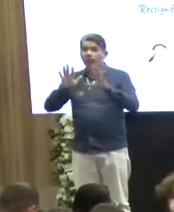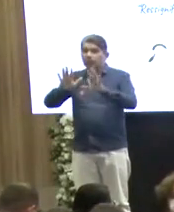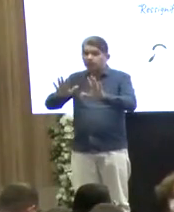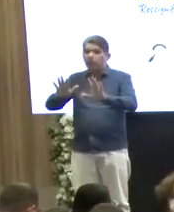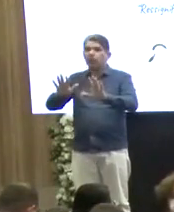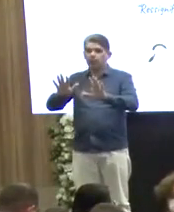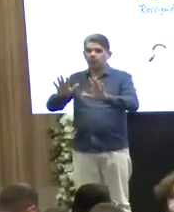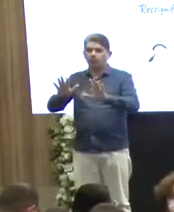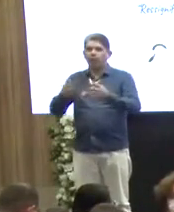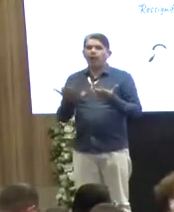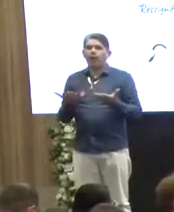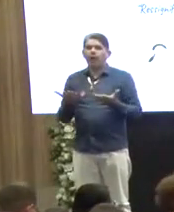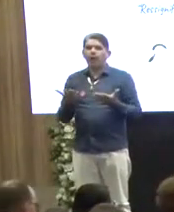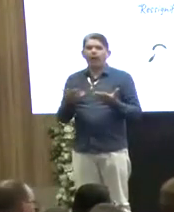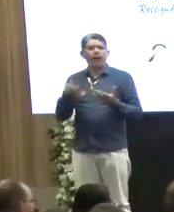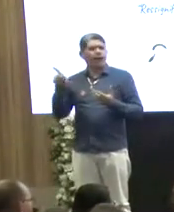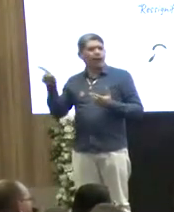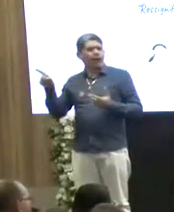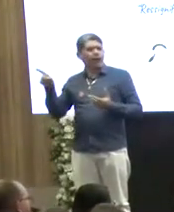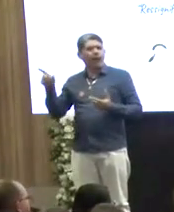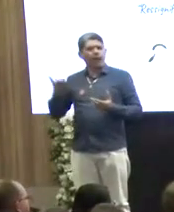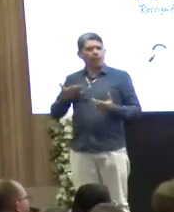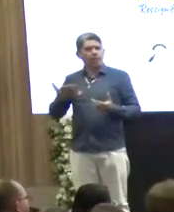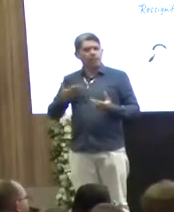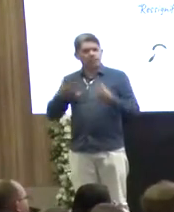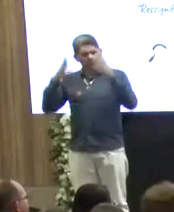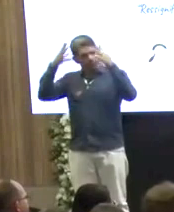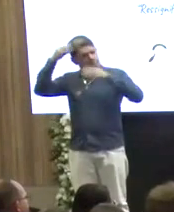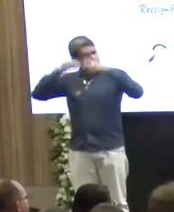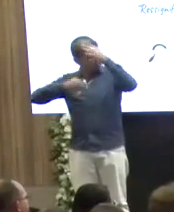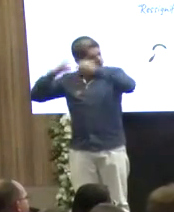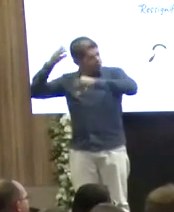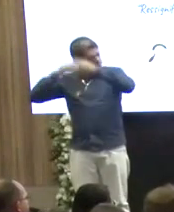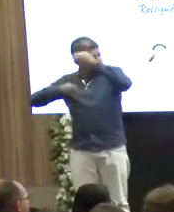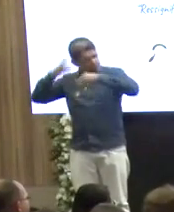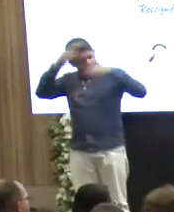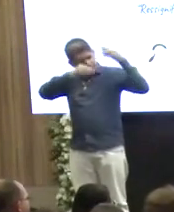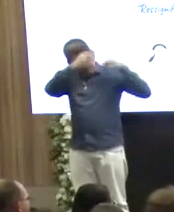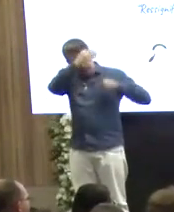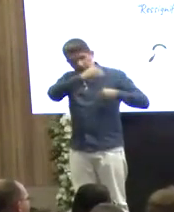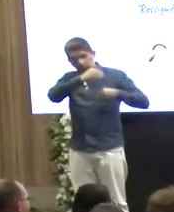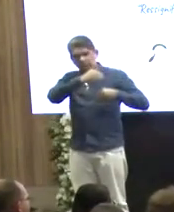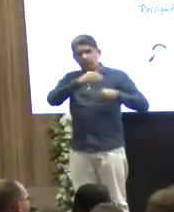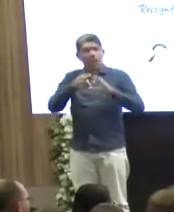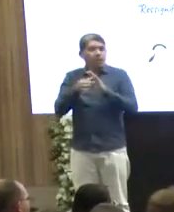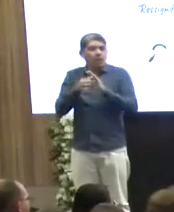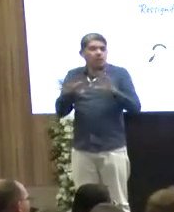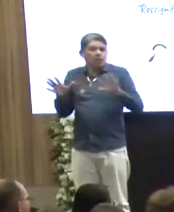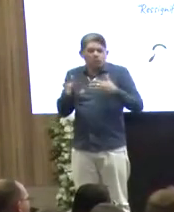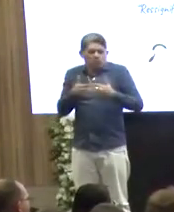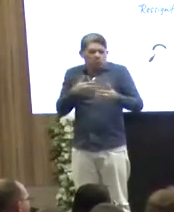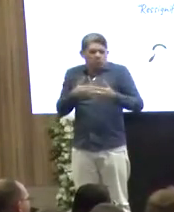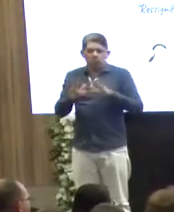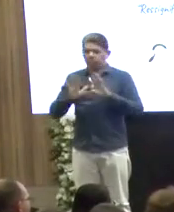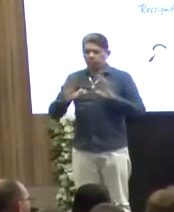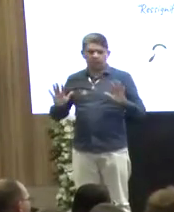e seus turbantes. Eu tenho turbantes de todas as cores. Mas hoje eu vim com ele solto,